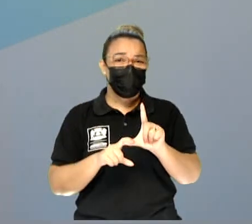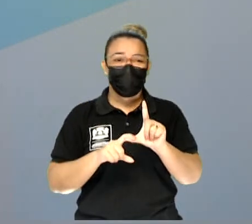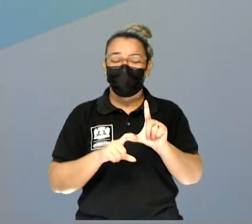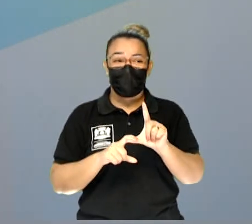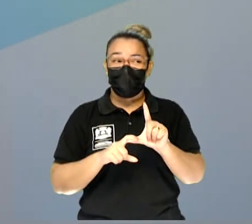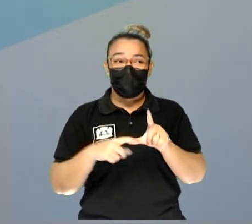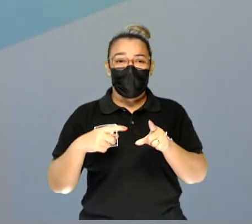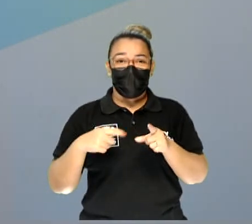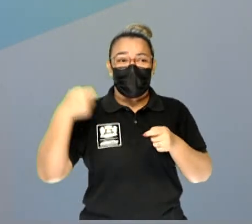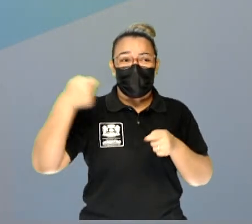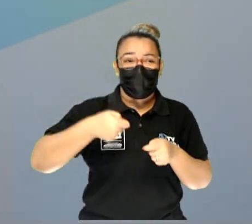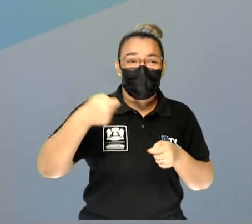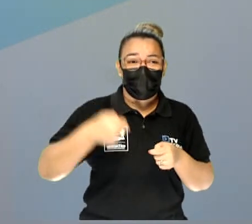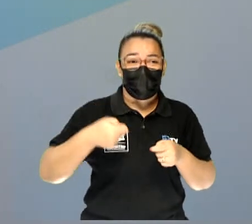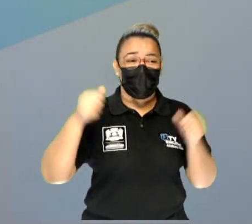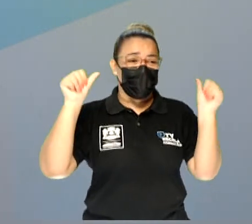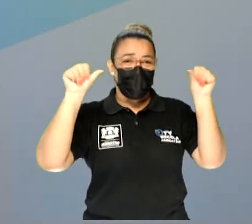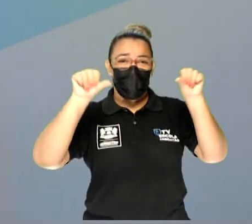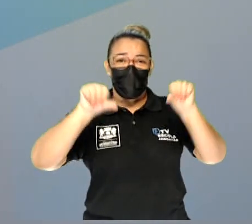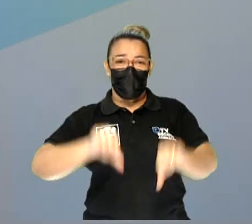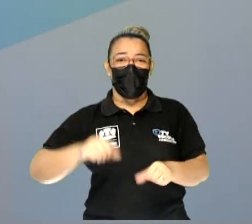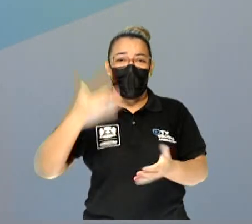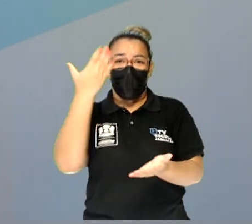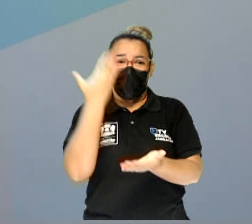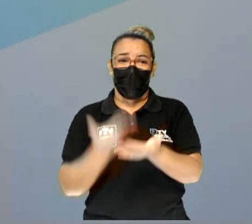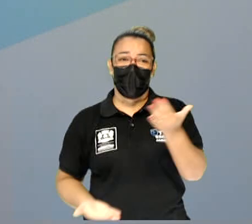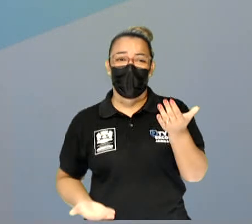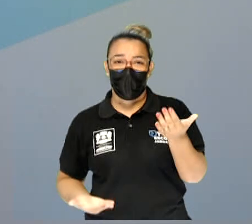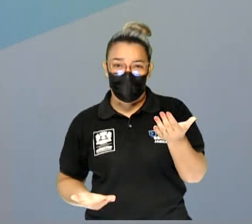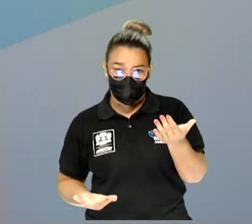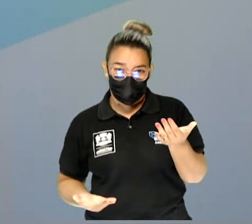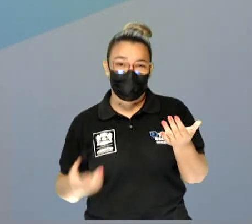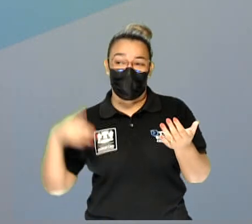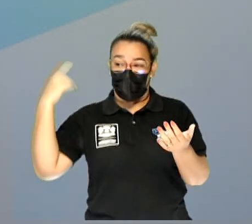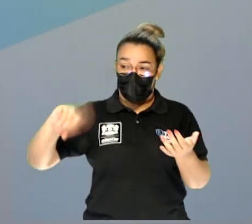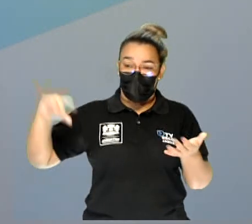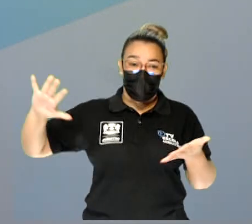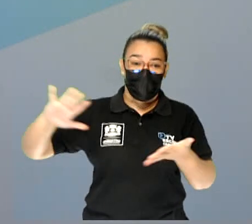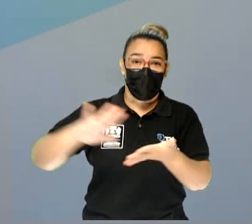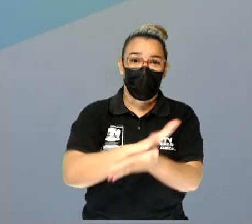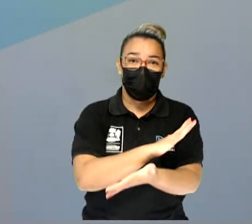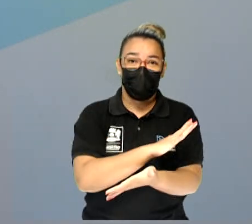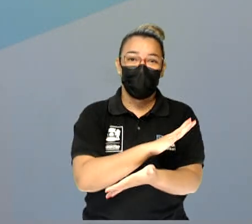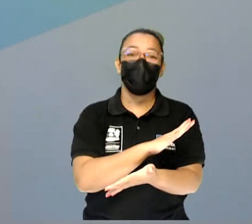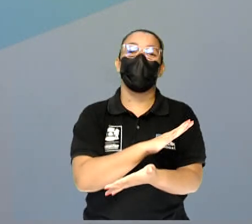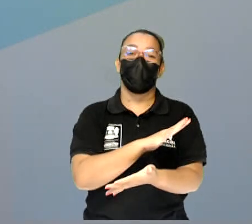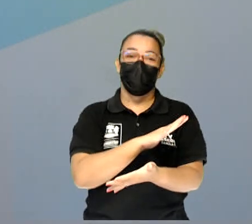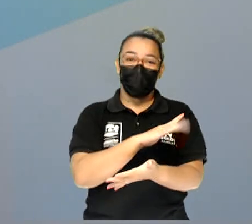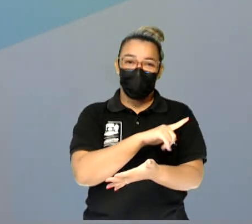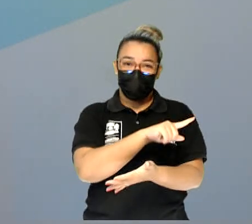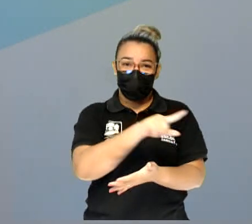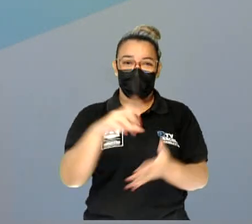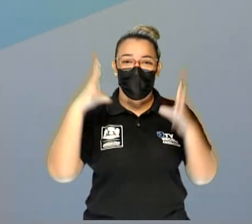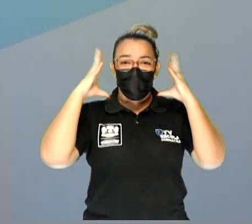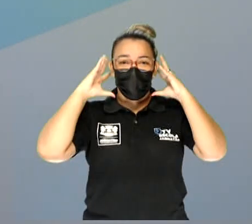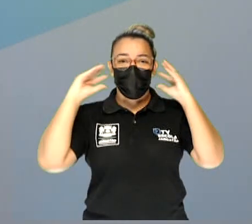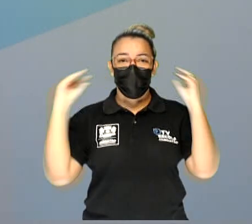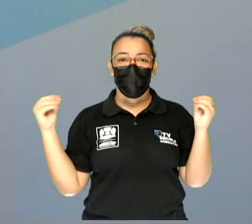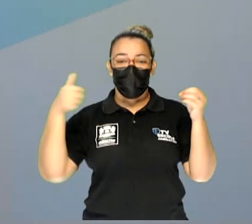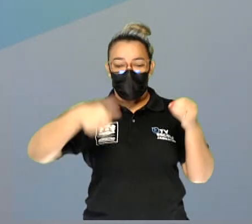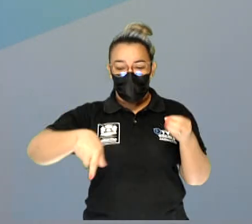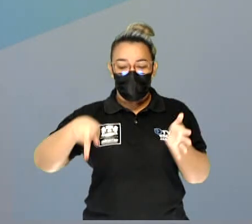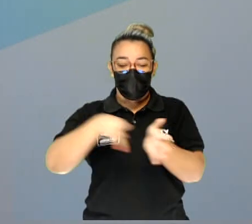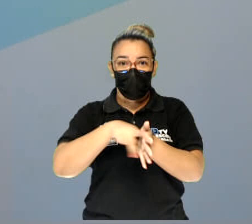resistir, tiveram uma nova derrota. Foram literalmente destruídas as forças e as chances dos holandeses permanecerem em